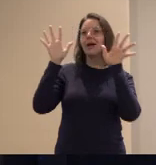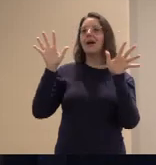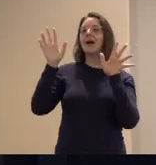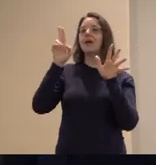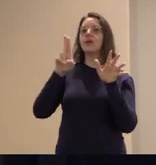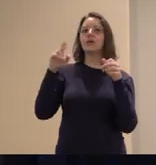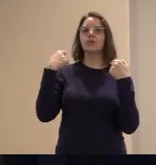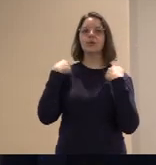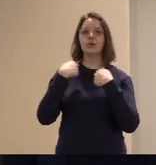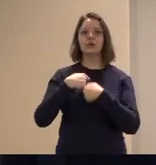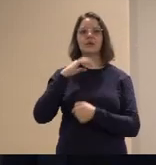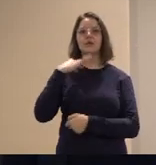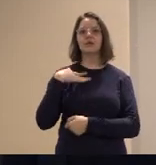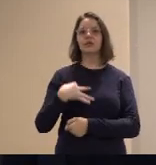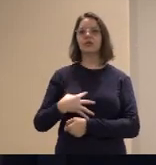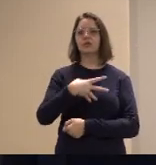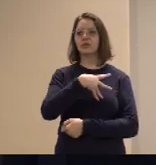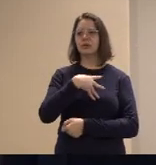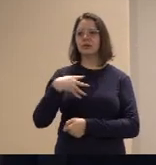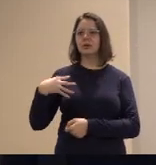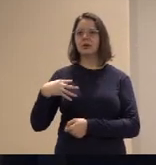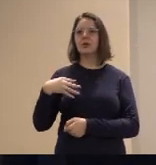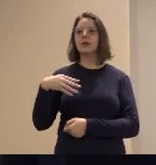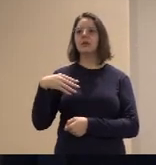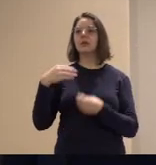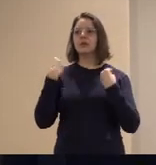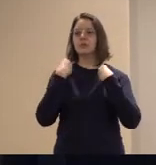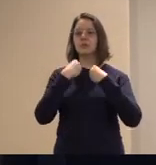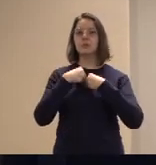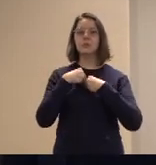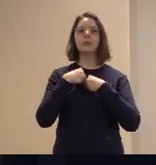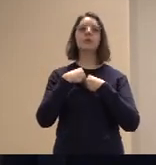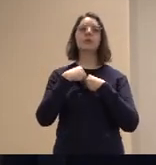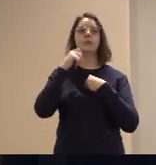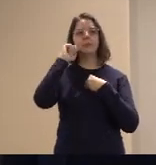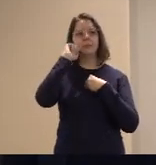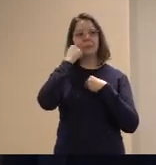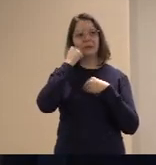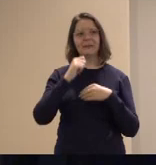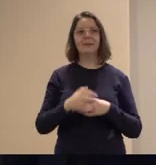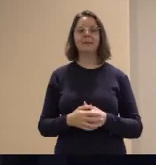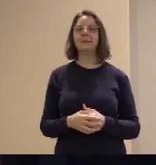um casaco xadrez, e blusa preta. Acho que...